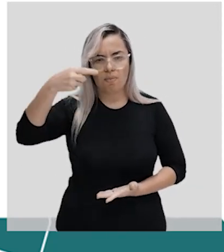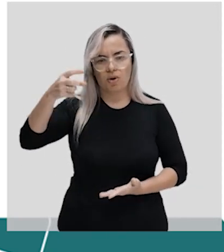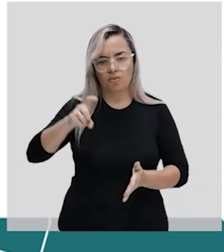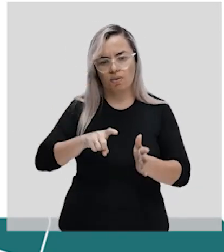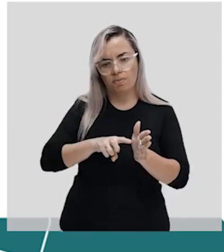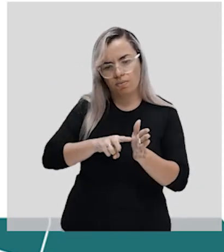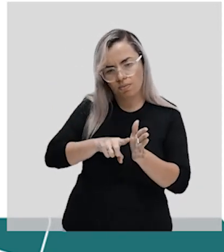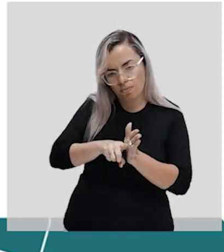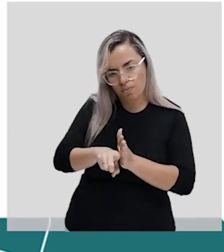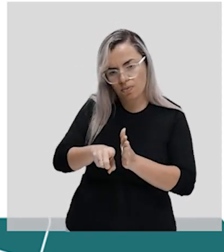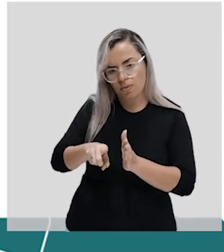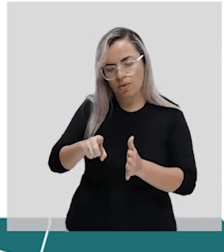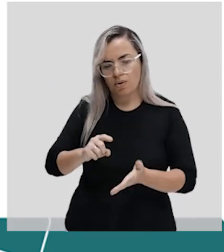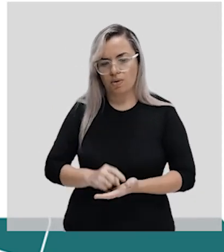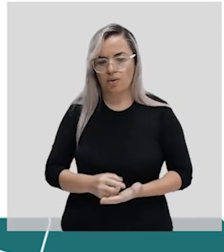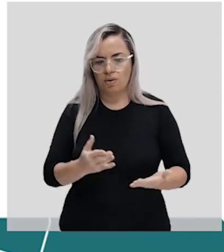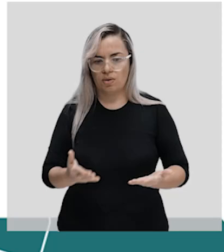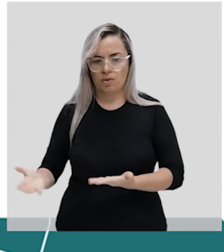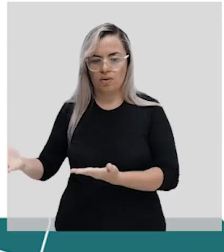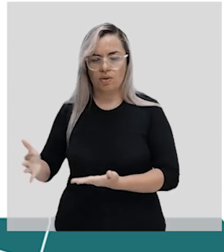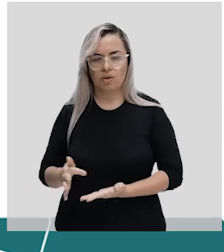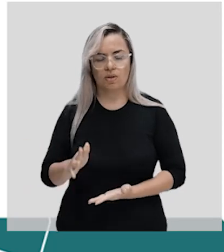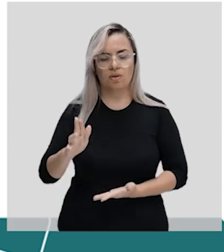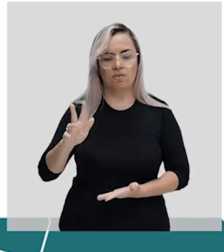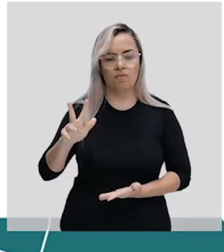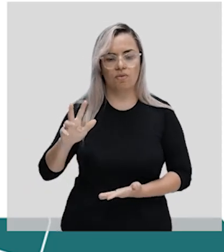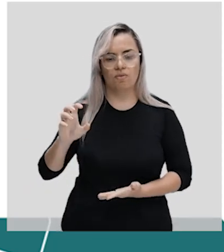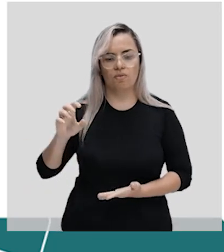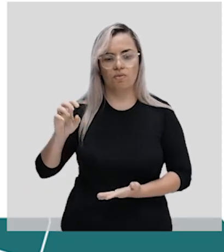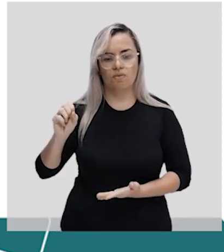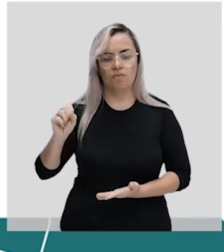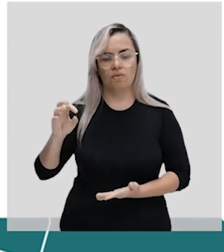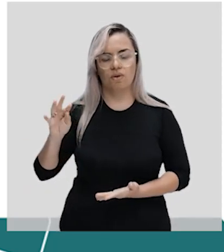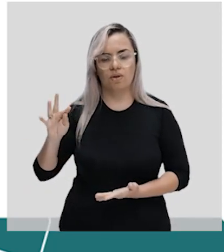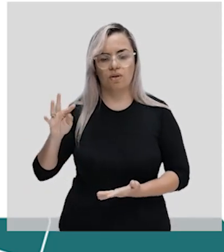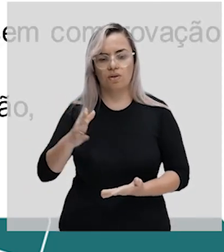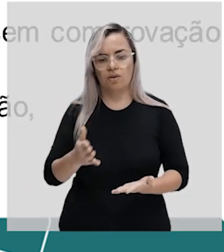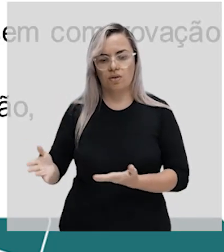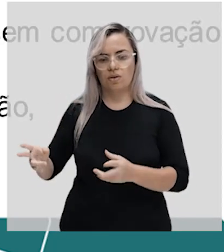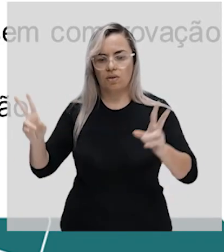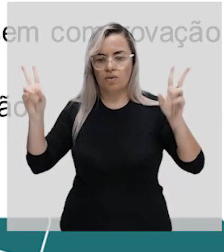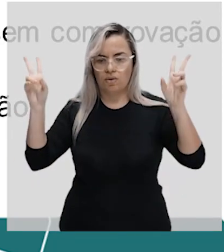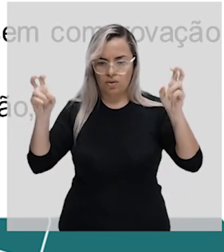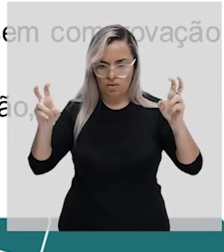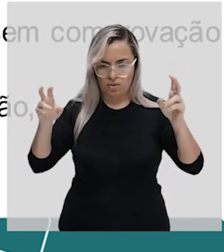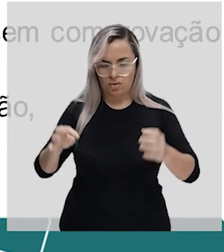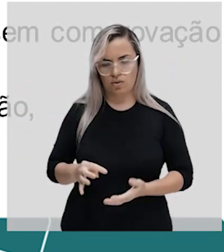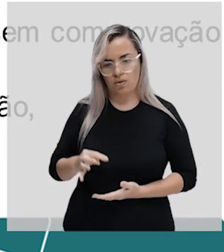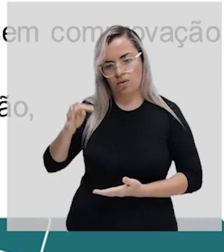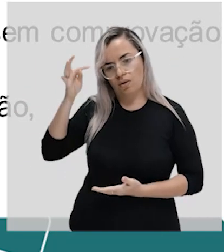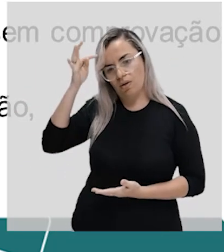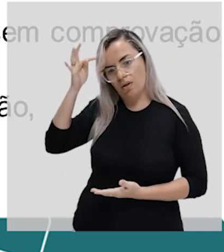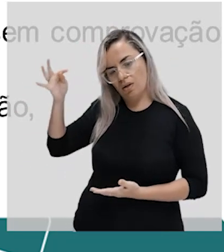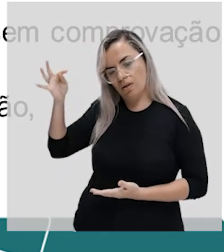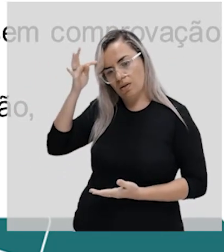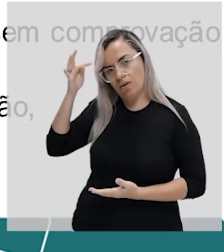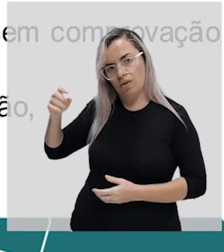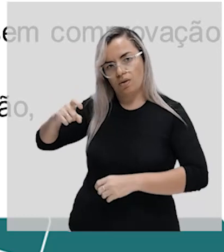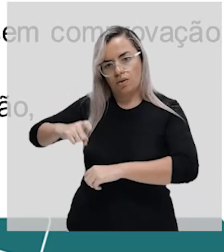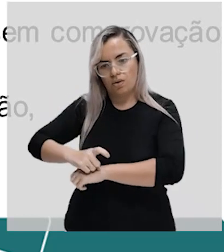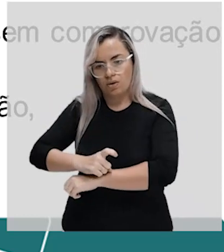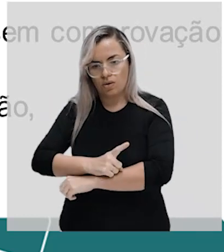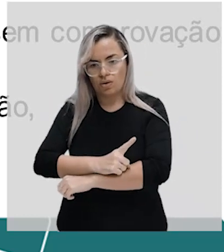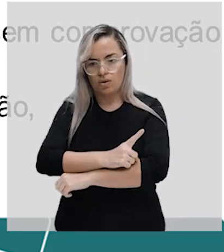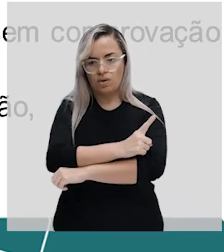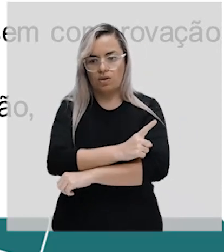questão, que é da FUNVEST, né? Ela diz o seguinte, olha só, o tema teoria da evolução